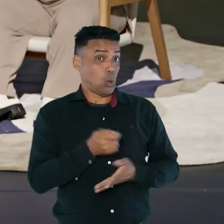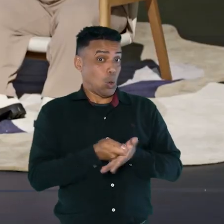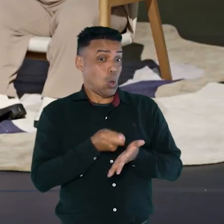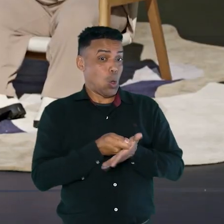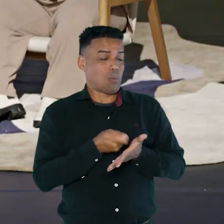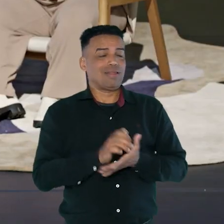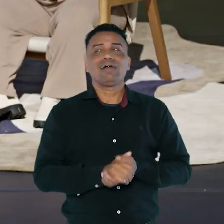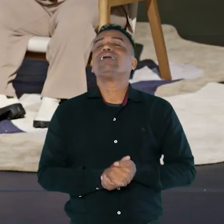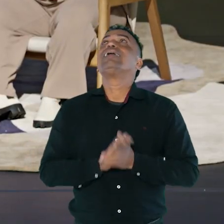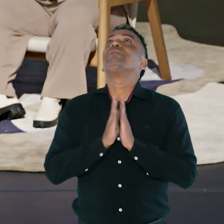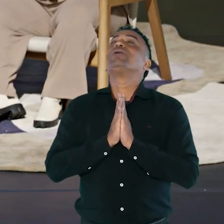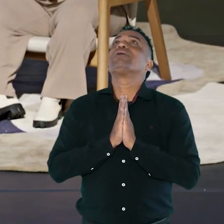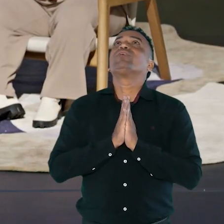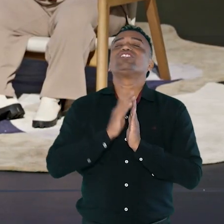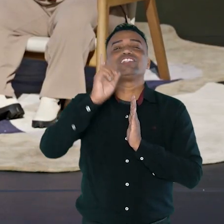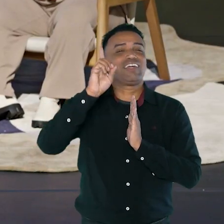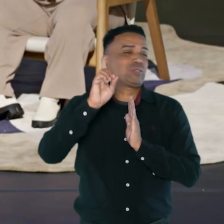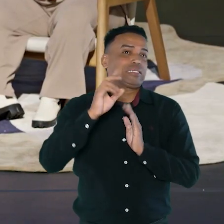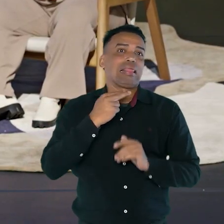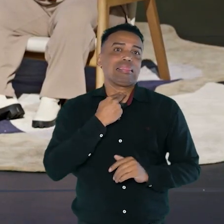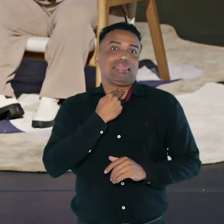Pelo amor de Deus, não dá.